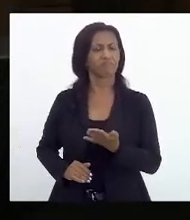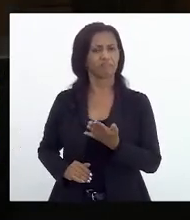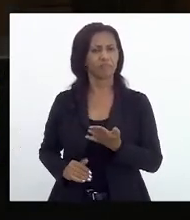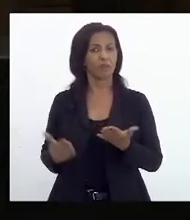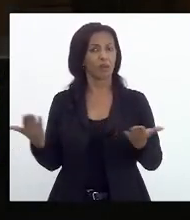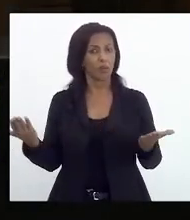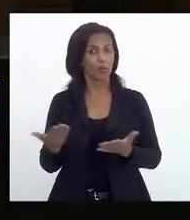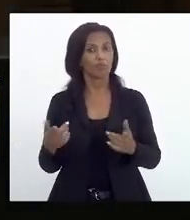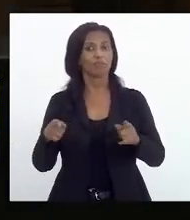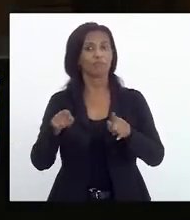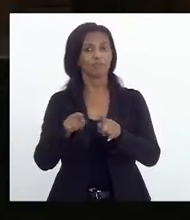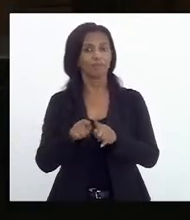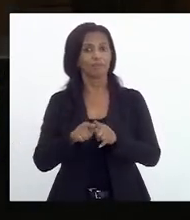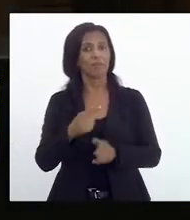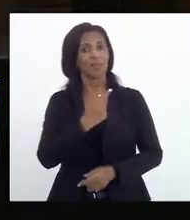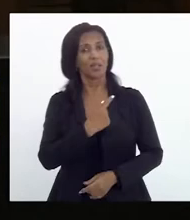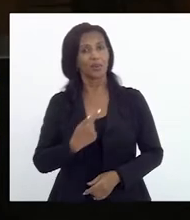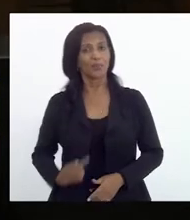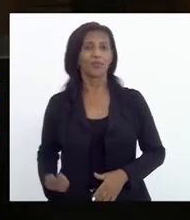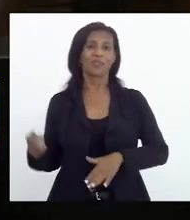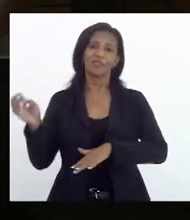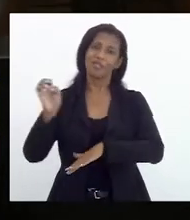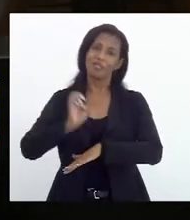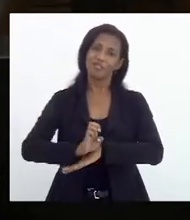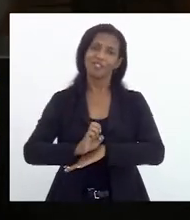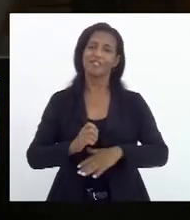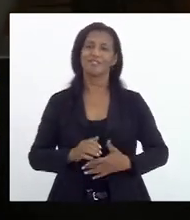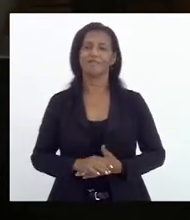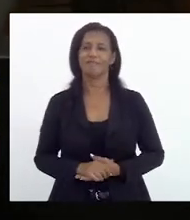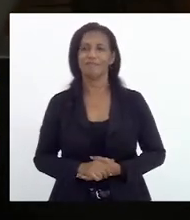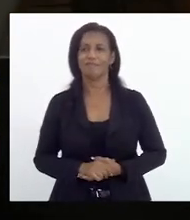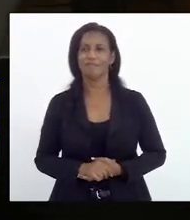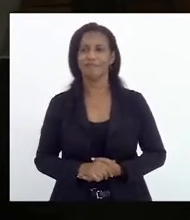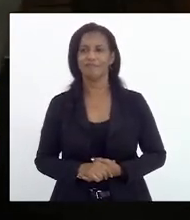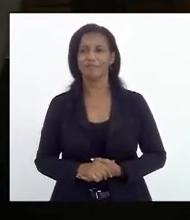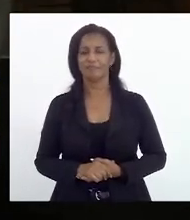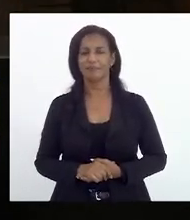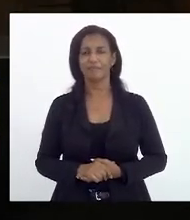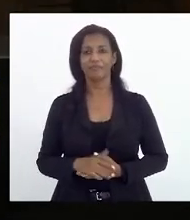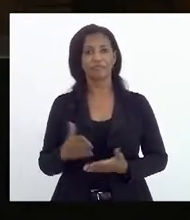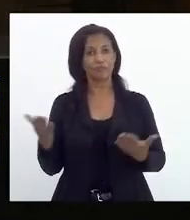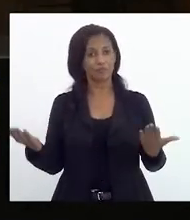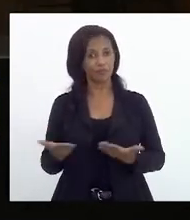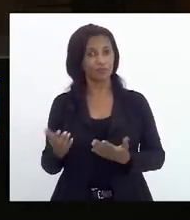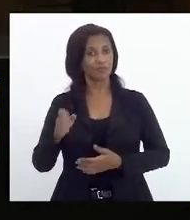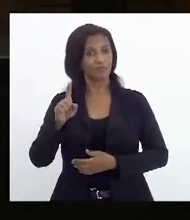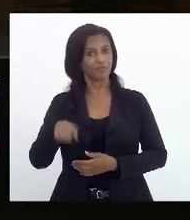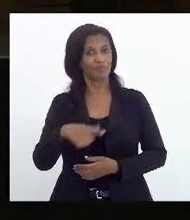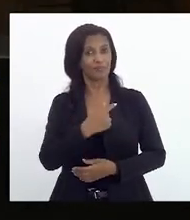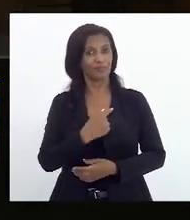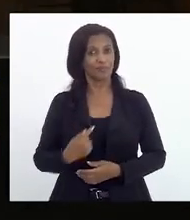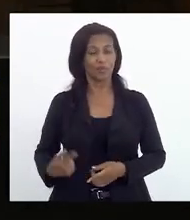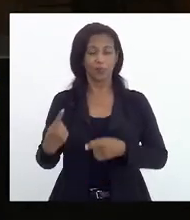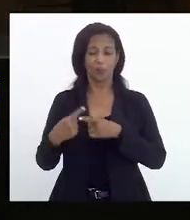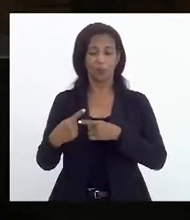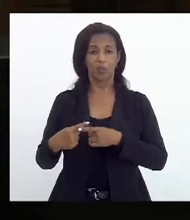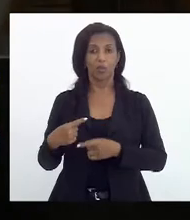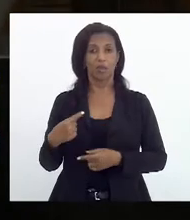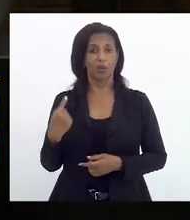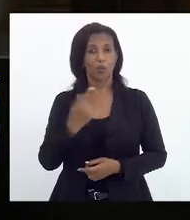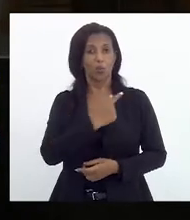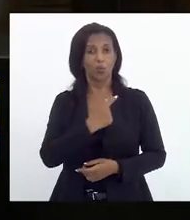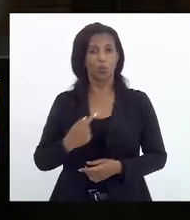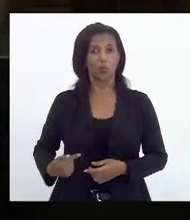e hoje também é a Governador do Estado o pé governador do Estado porque o governador